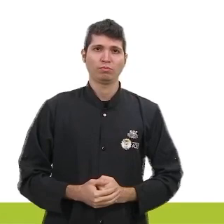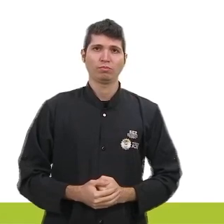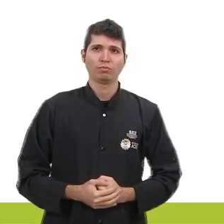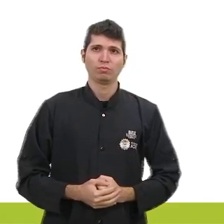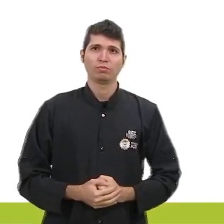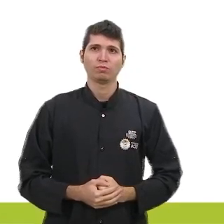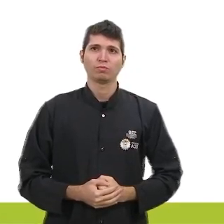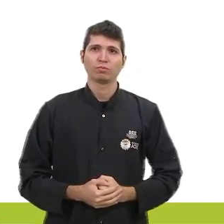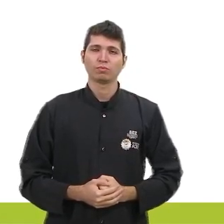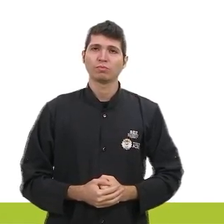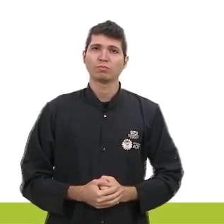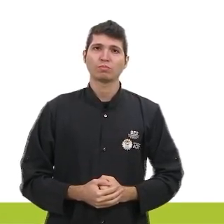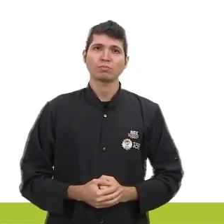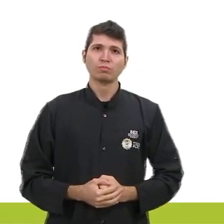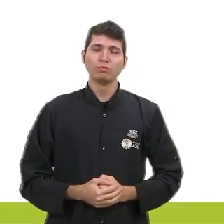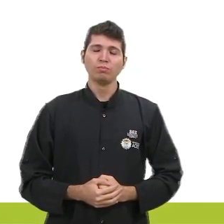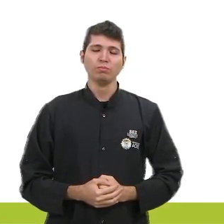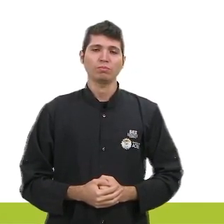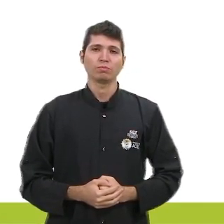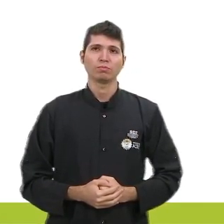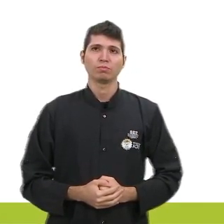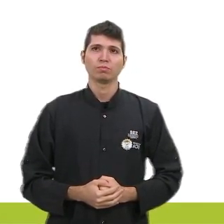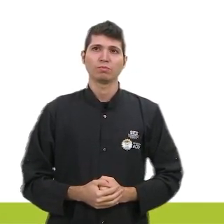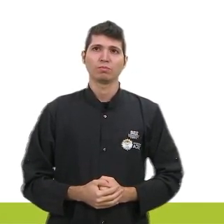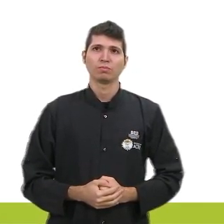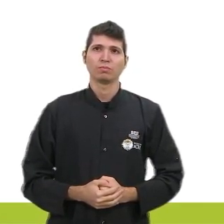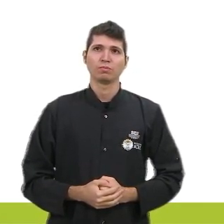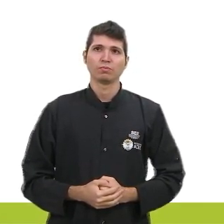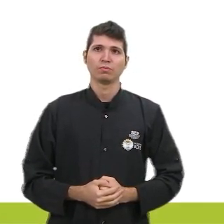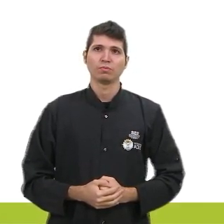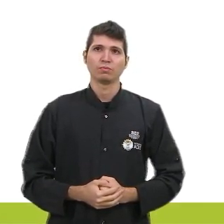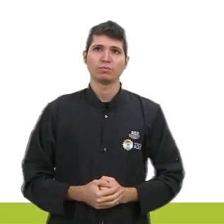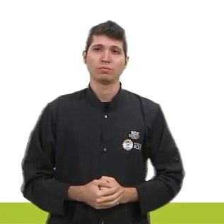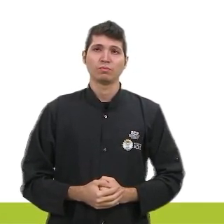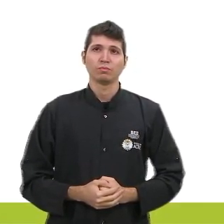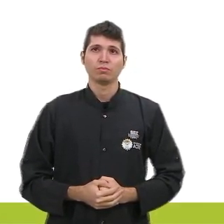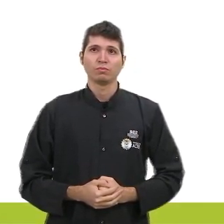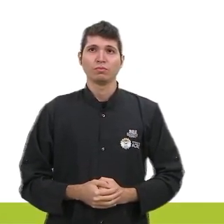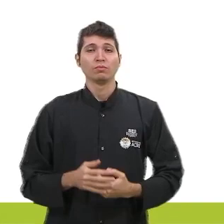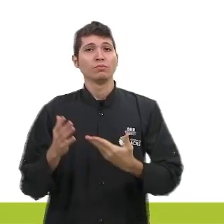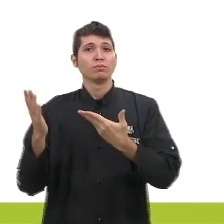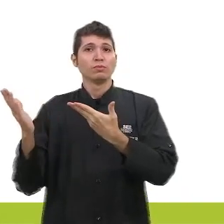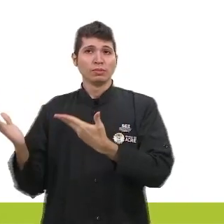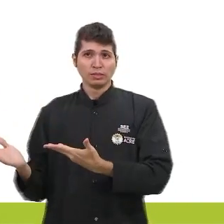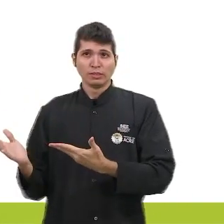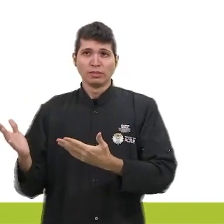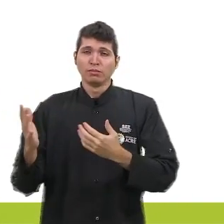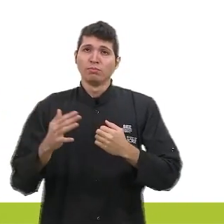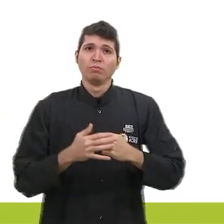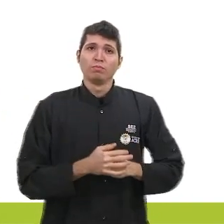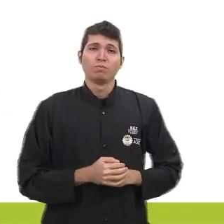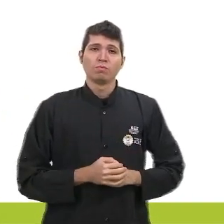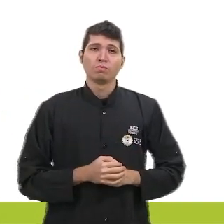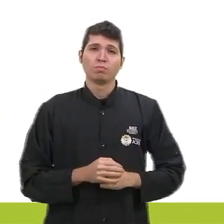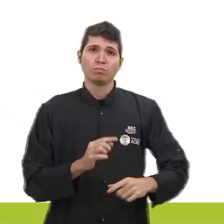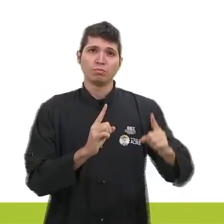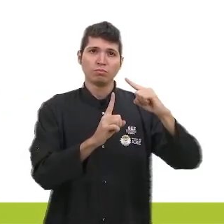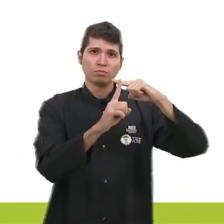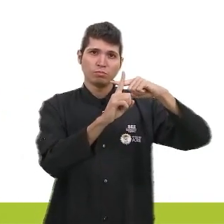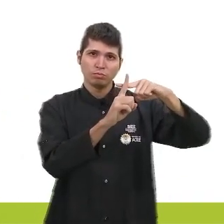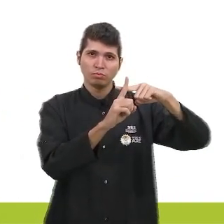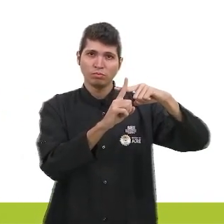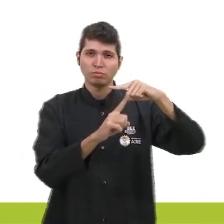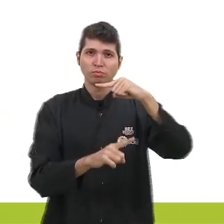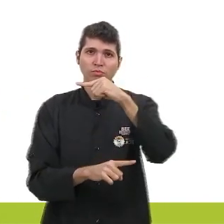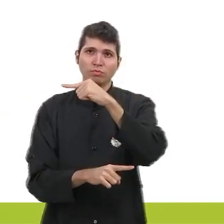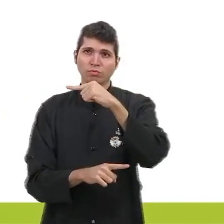No próximo problema, ou na próxima situação, a gente já vai direto para a ideia do ponto de máximo e ponto de mínimo, tá bom? O que são